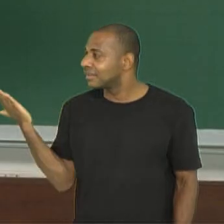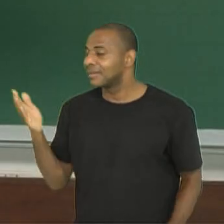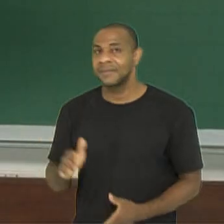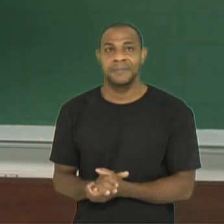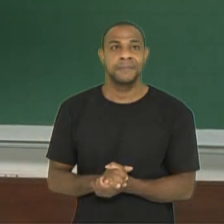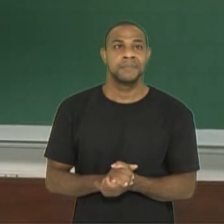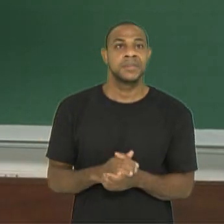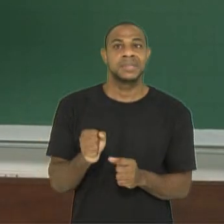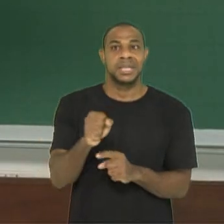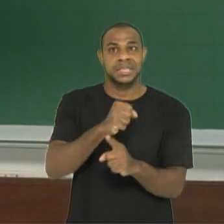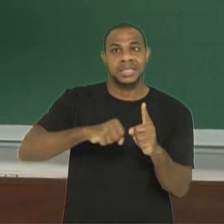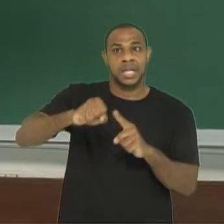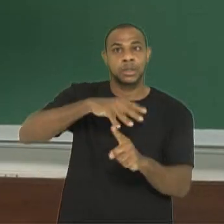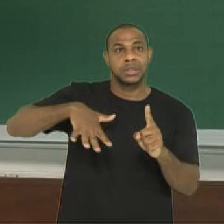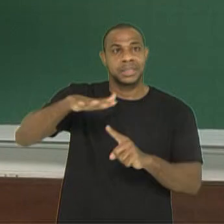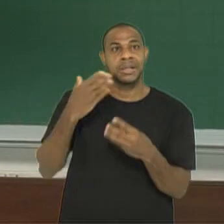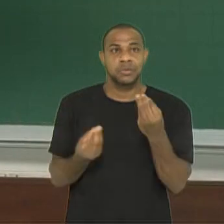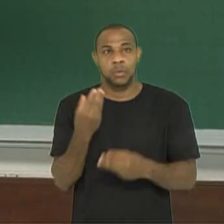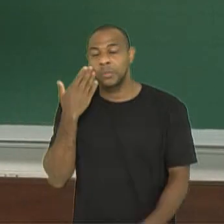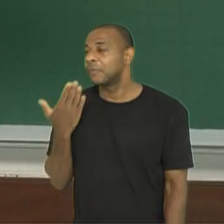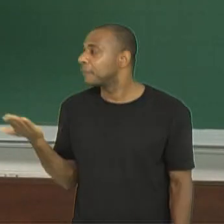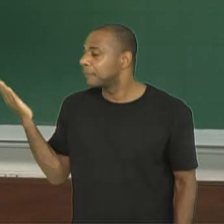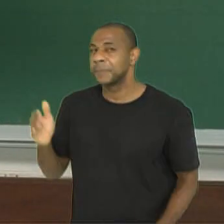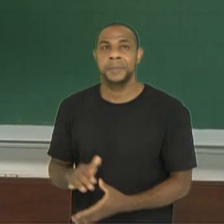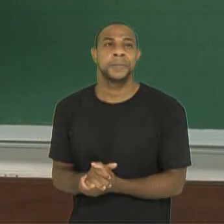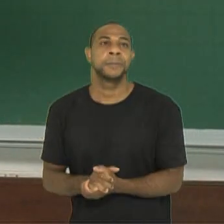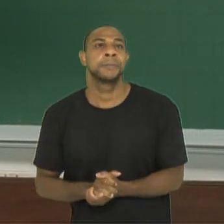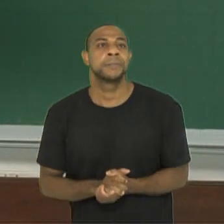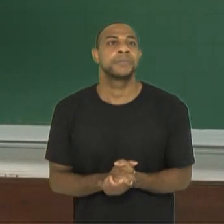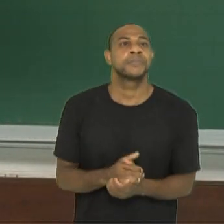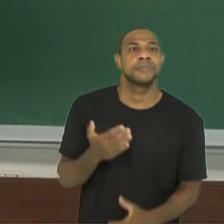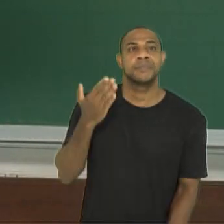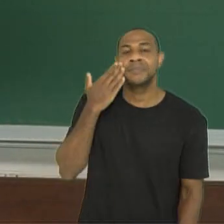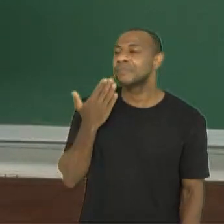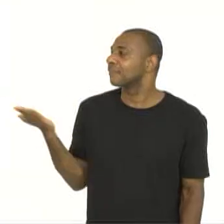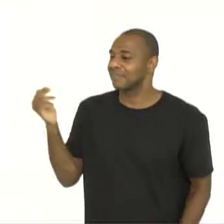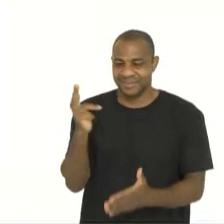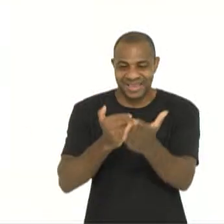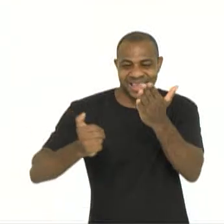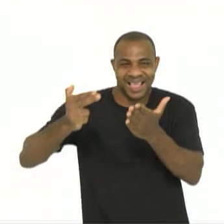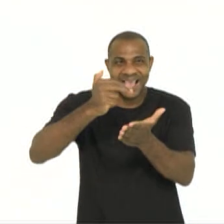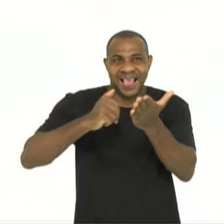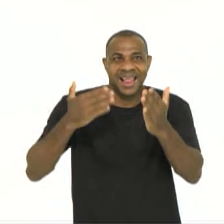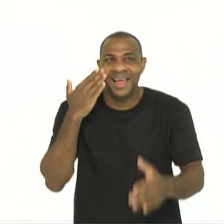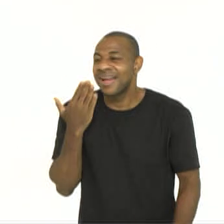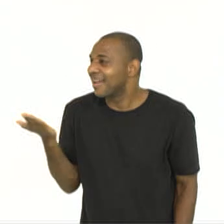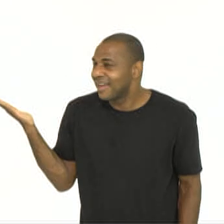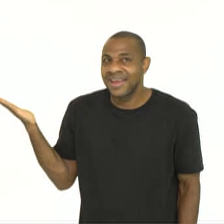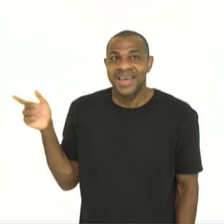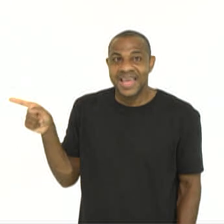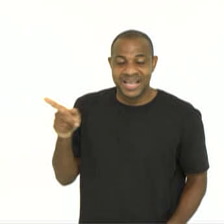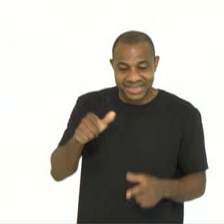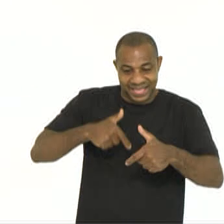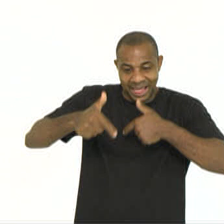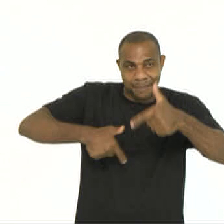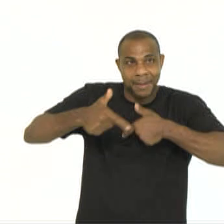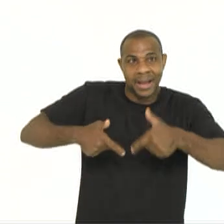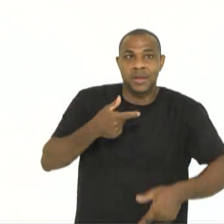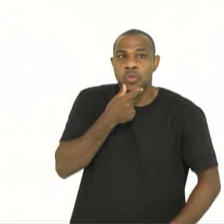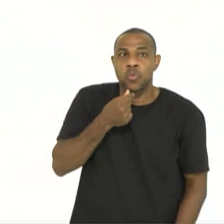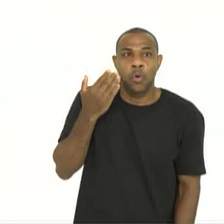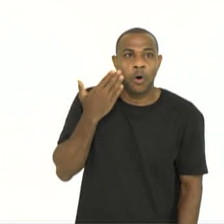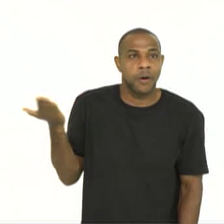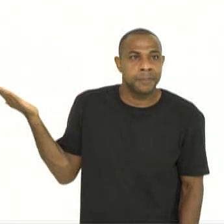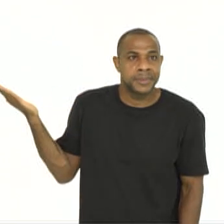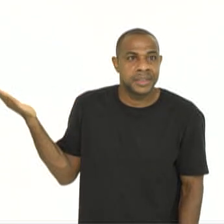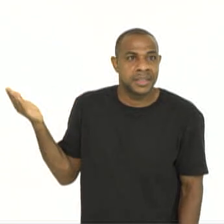importante artista desse período, que é o Roy Lichtenstein. Olha só, o nome dele é diferente, né? Mas olha só, esse trabalho dele, ele tem vários trabalhos